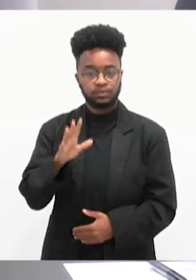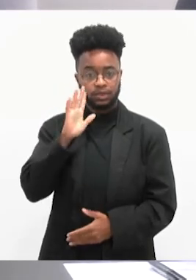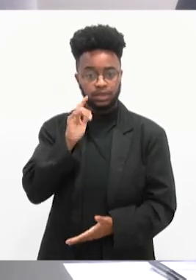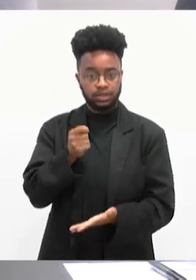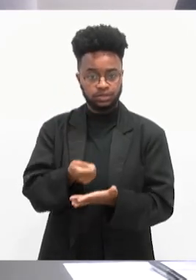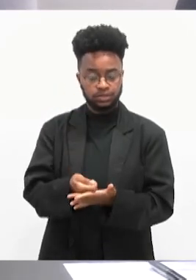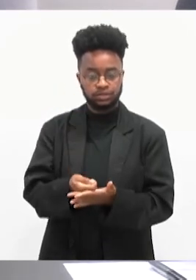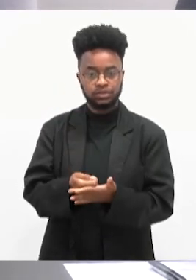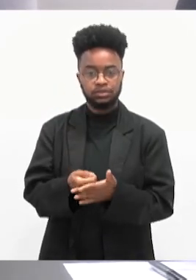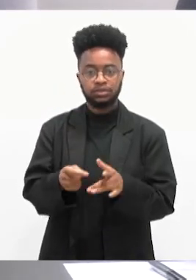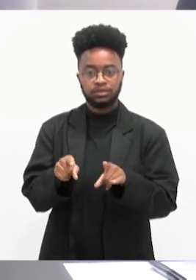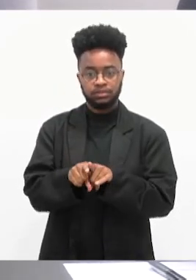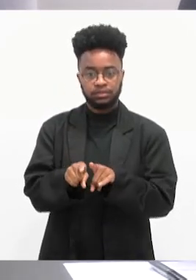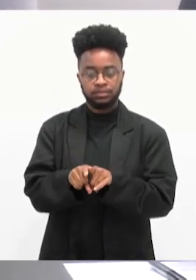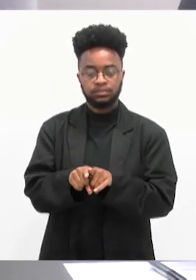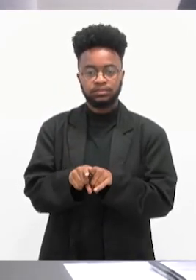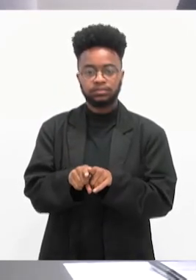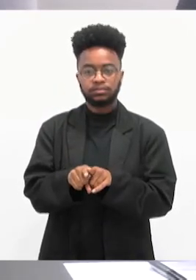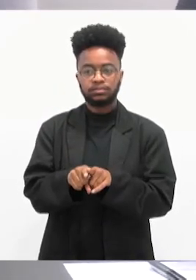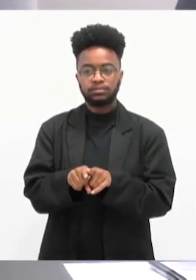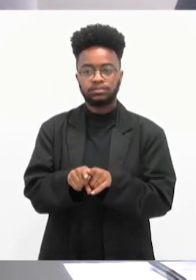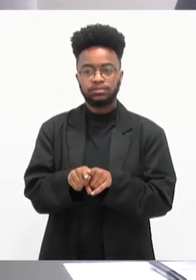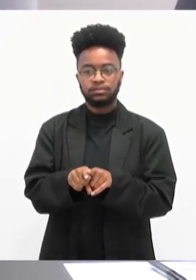e que destina parte